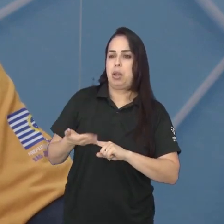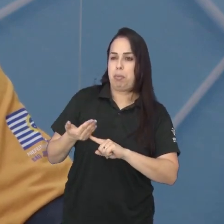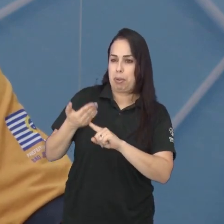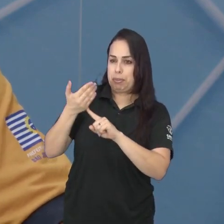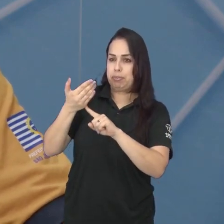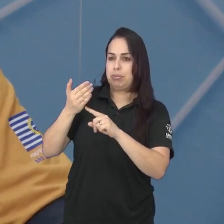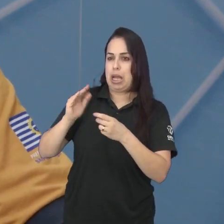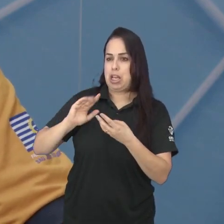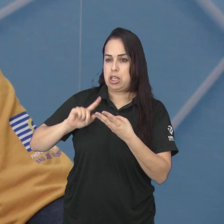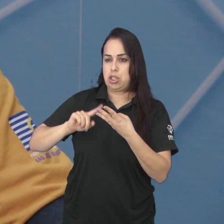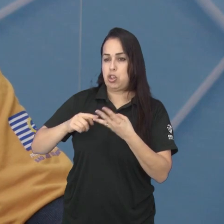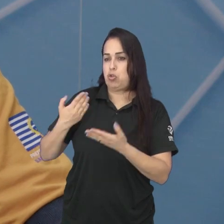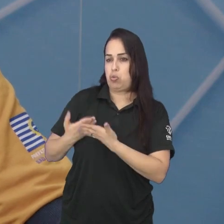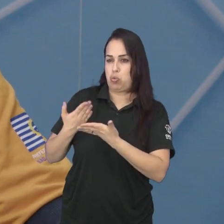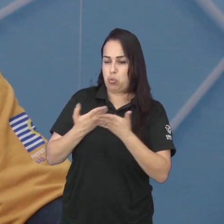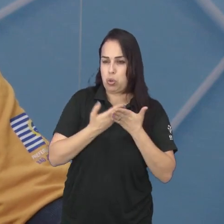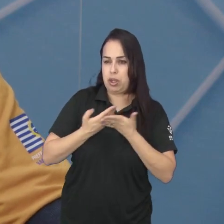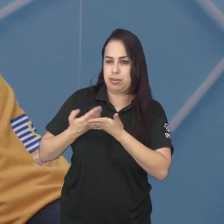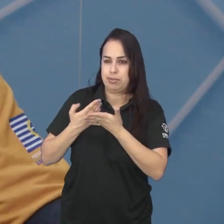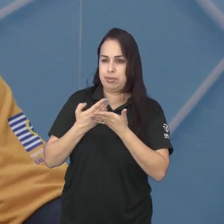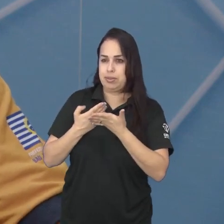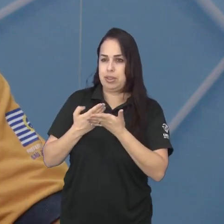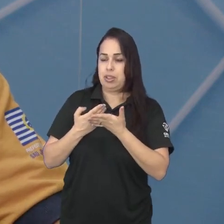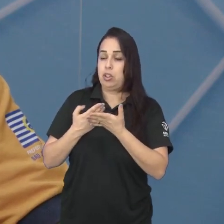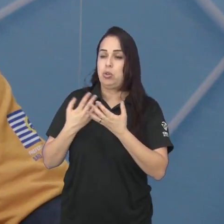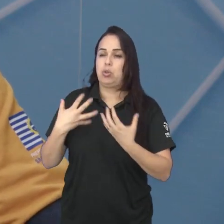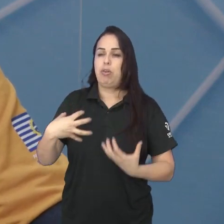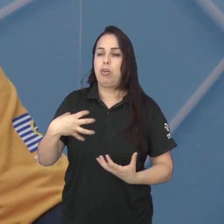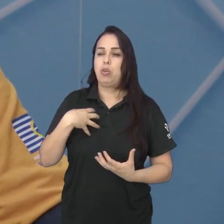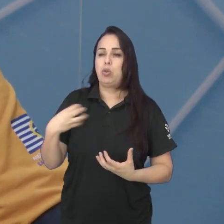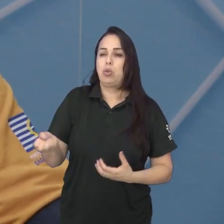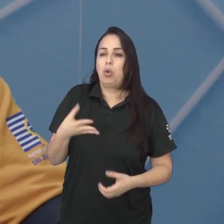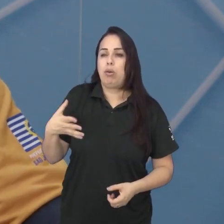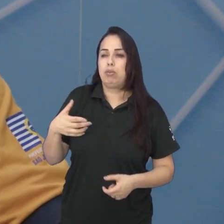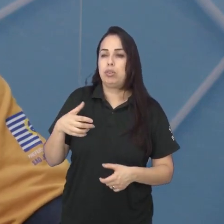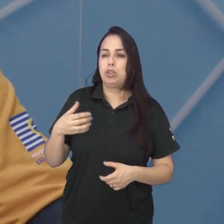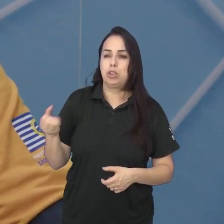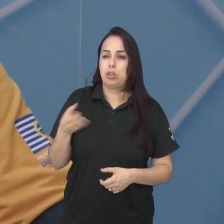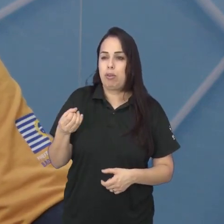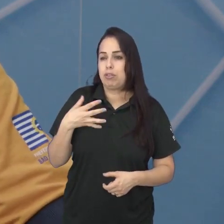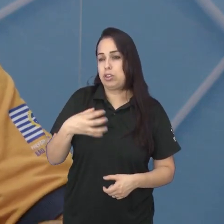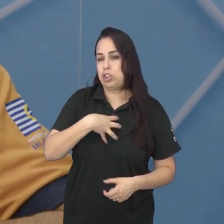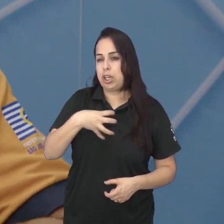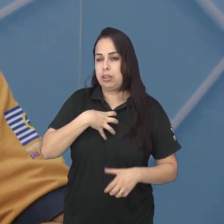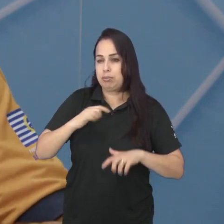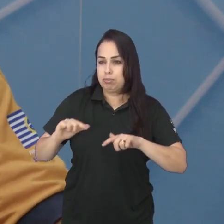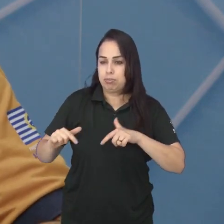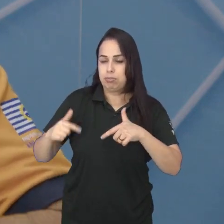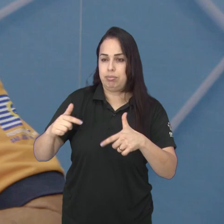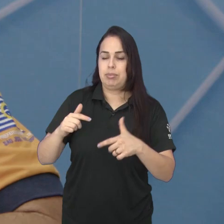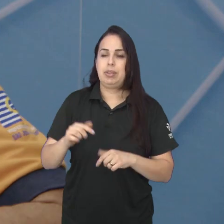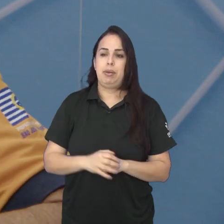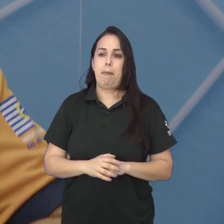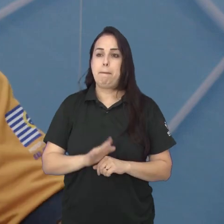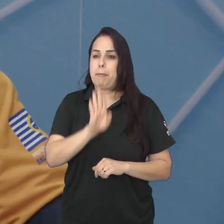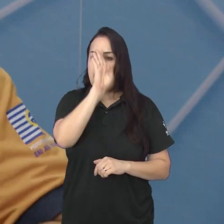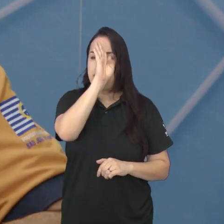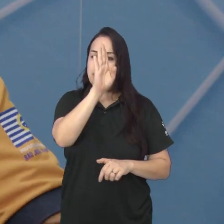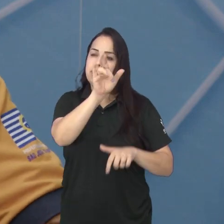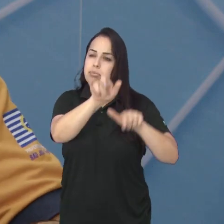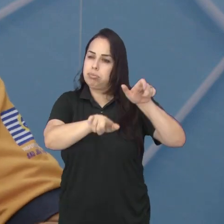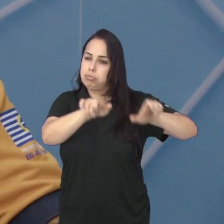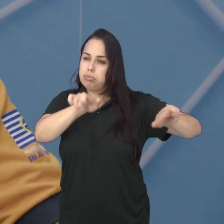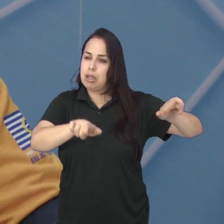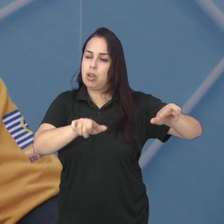do estudo e de novos métodos, né, de ação, principalmente, falar assim, da população